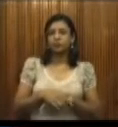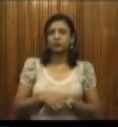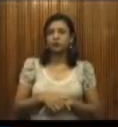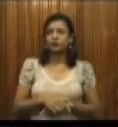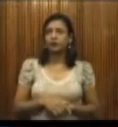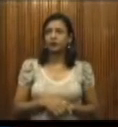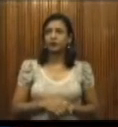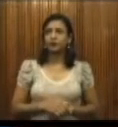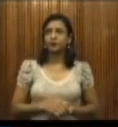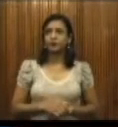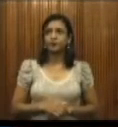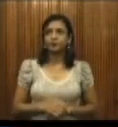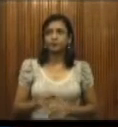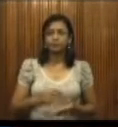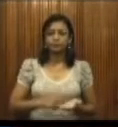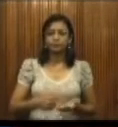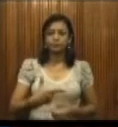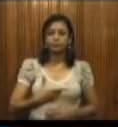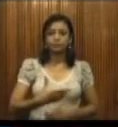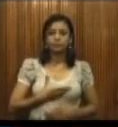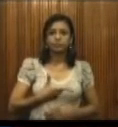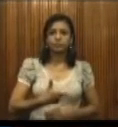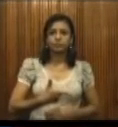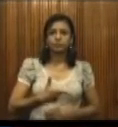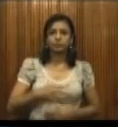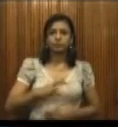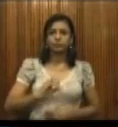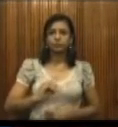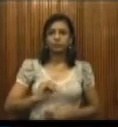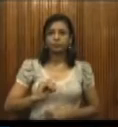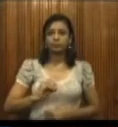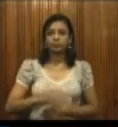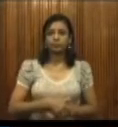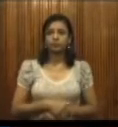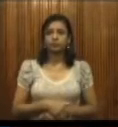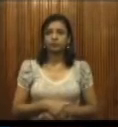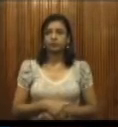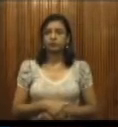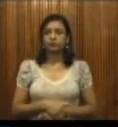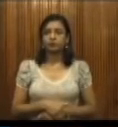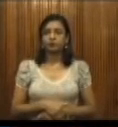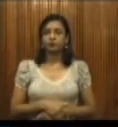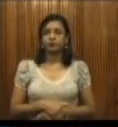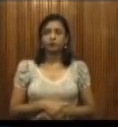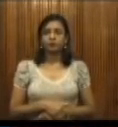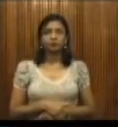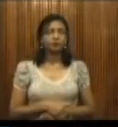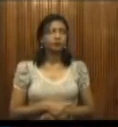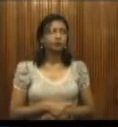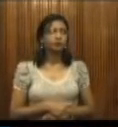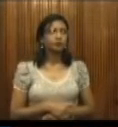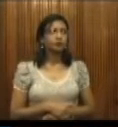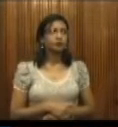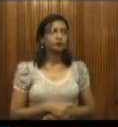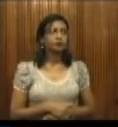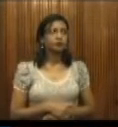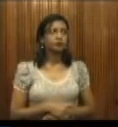trouxe. Olha o versículo 20. Versículo 20, ele diz assim: replicou-lhe o...